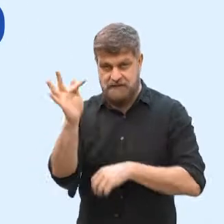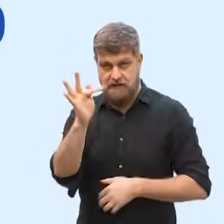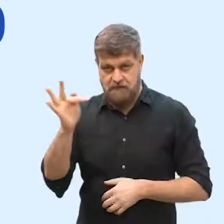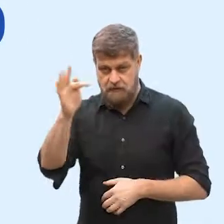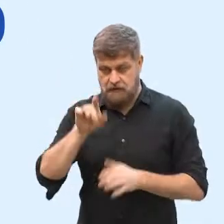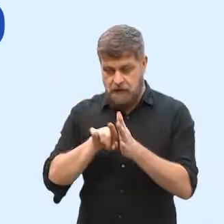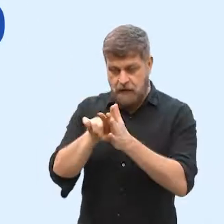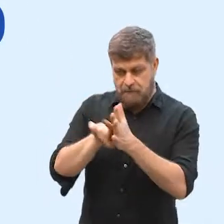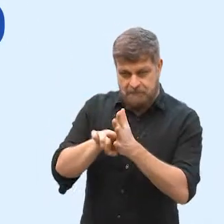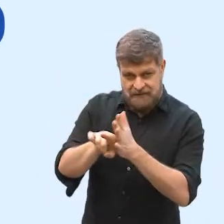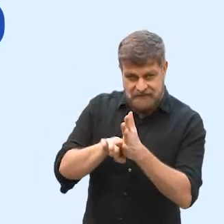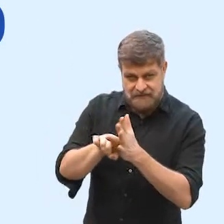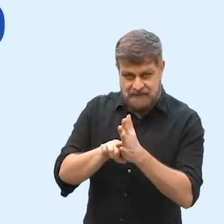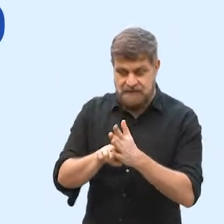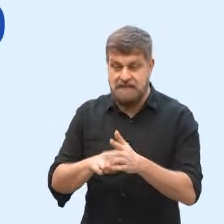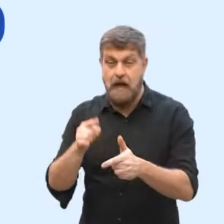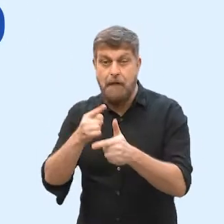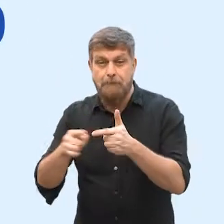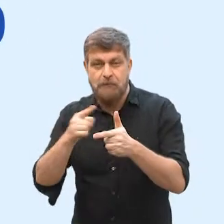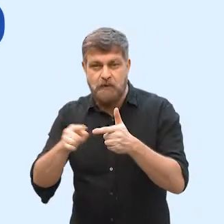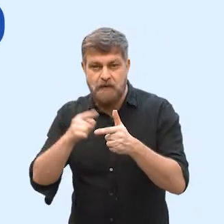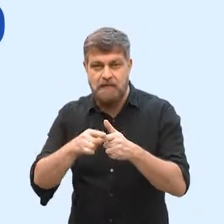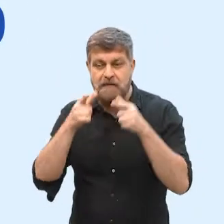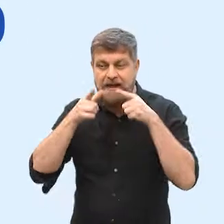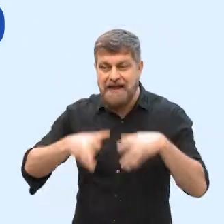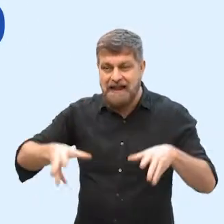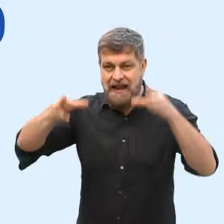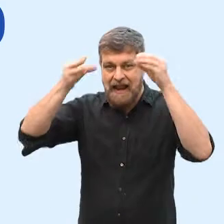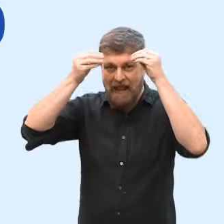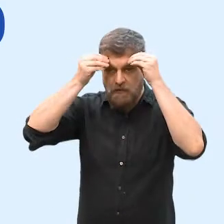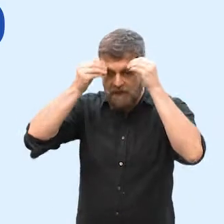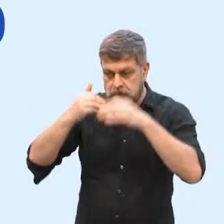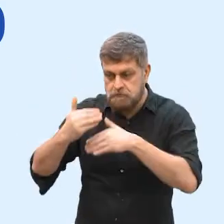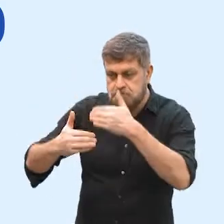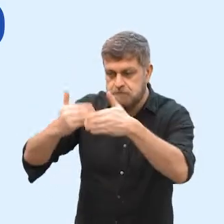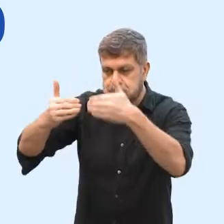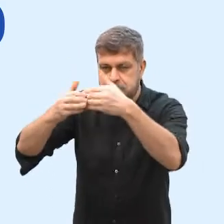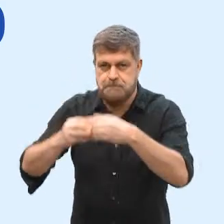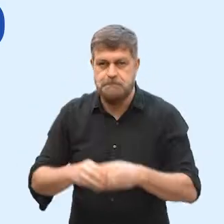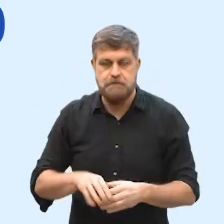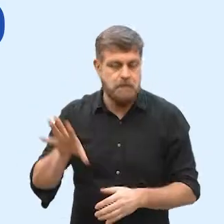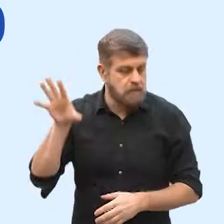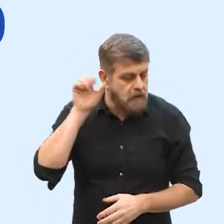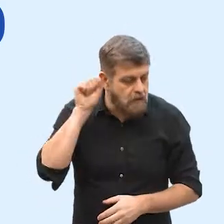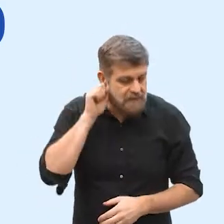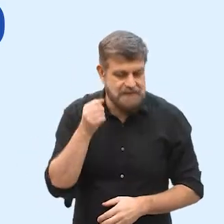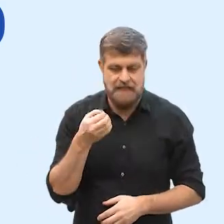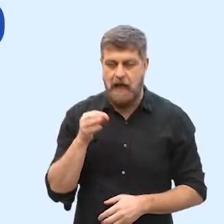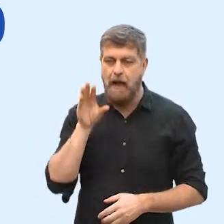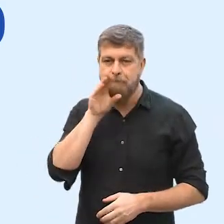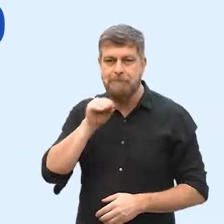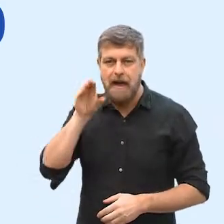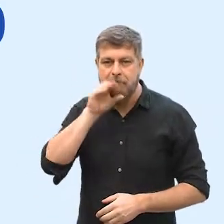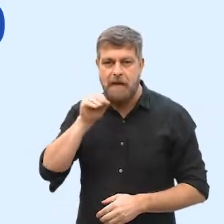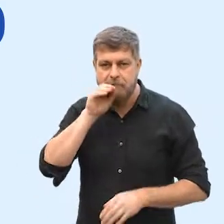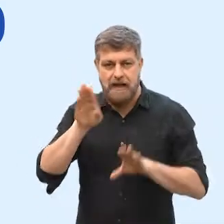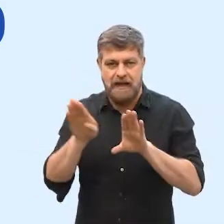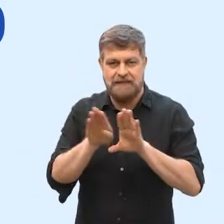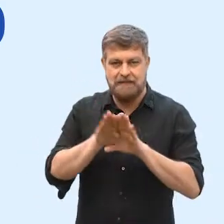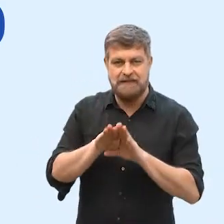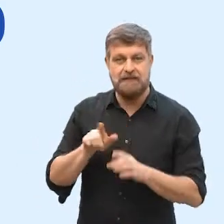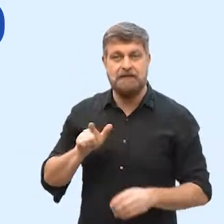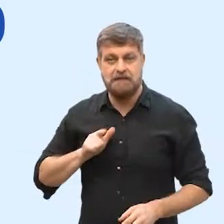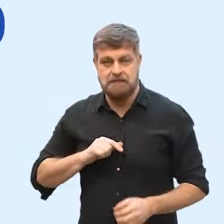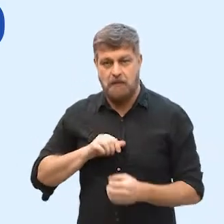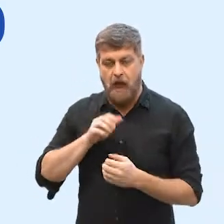diagnóstico e tratamento de problemas de desenvolvimento de linguagem, audição, fala, fluência,